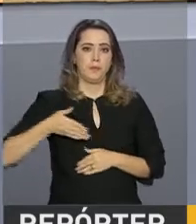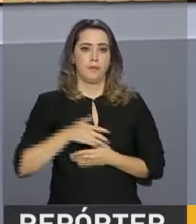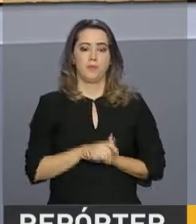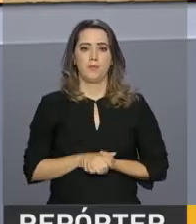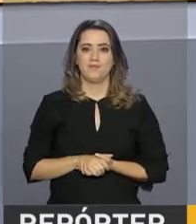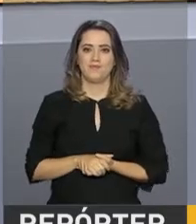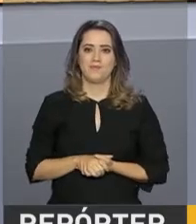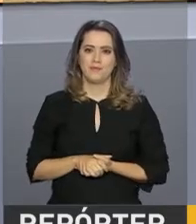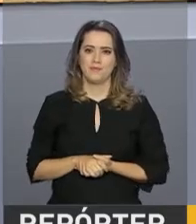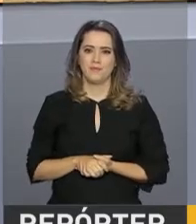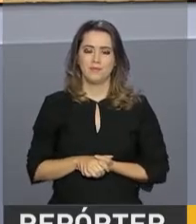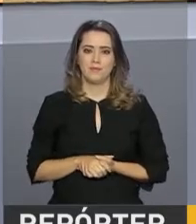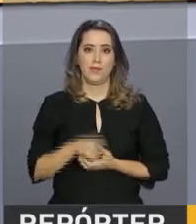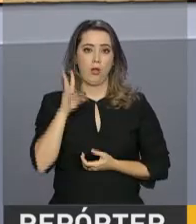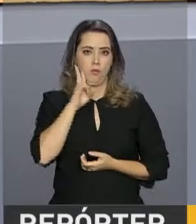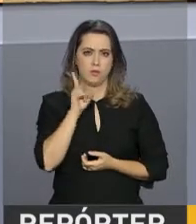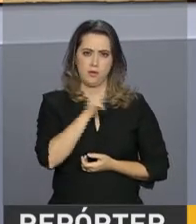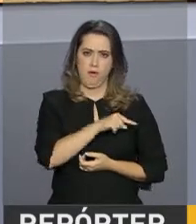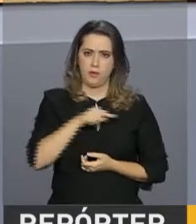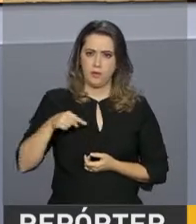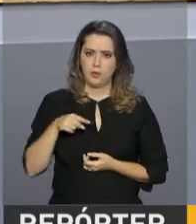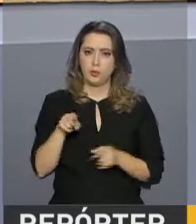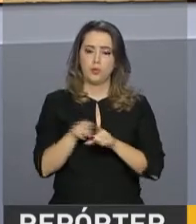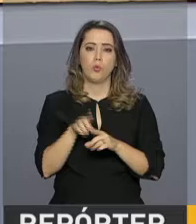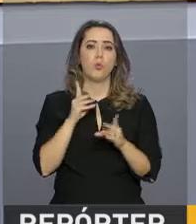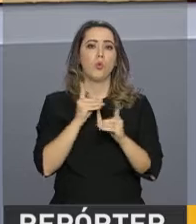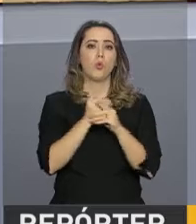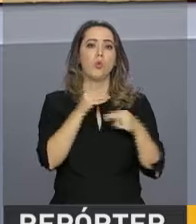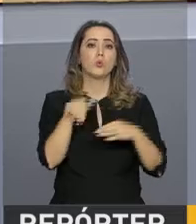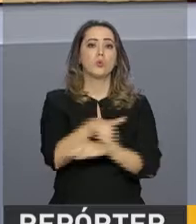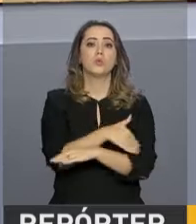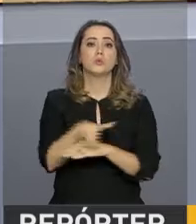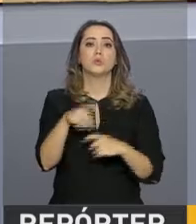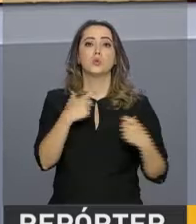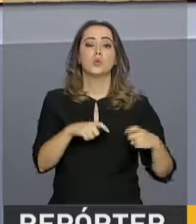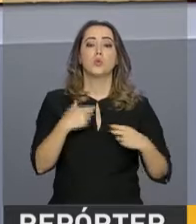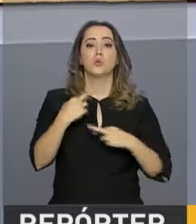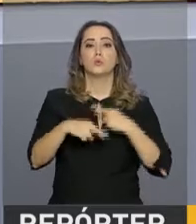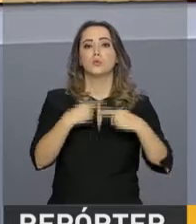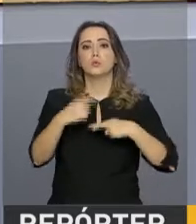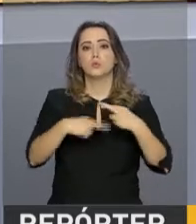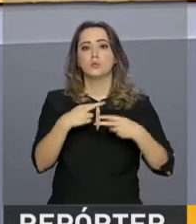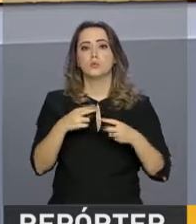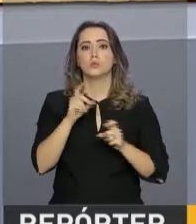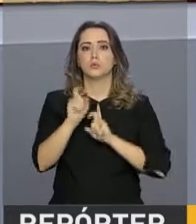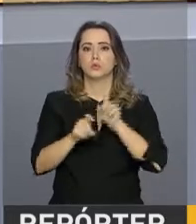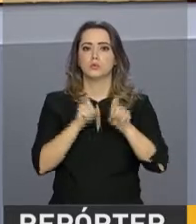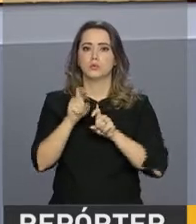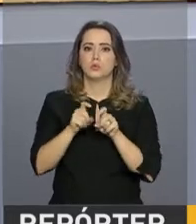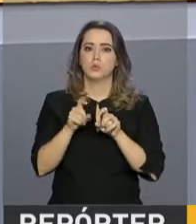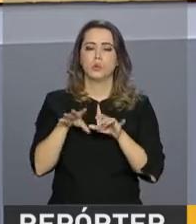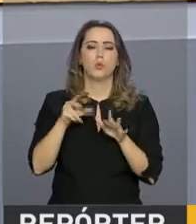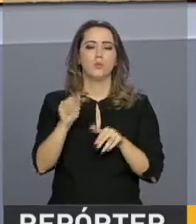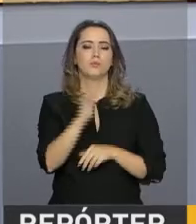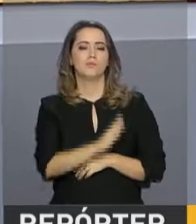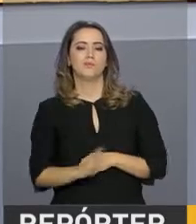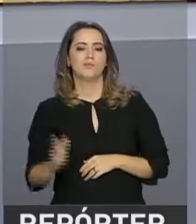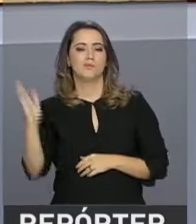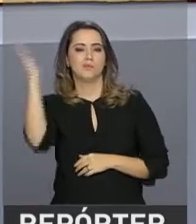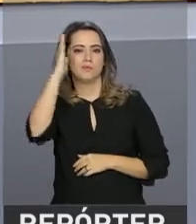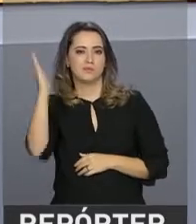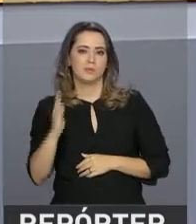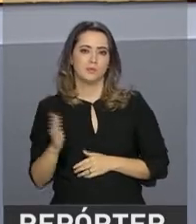inovações e comunicações lá você também encontra os endereços nos centros de recondicionamento de computadores espalhados